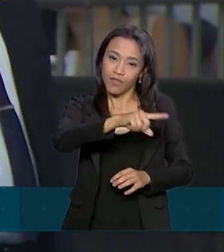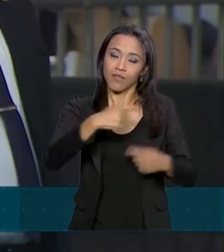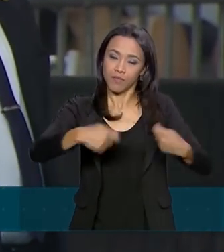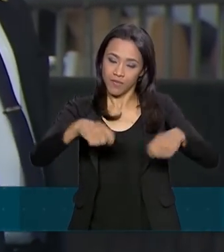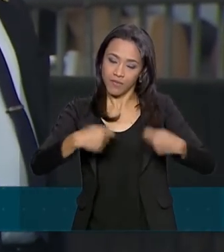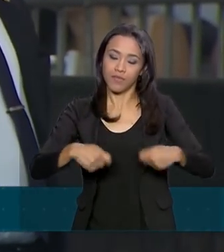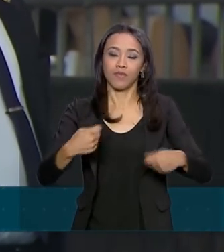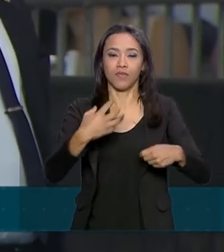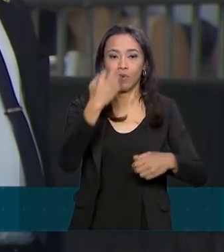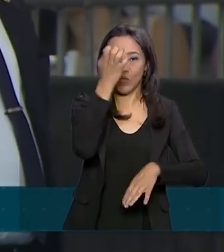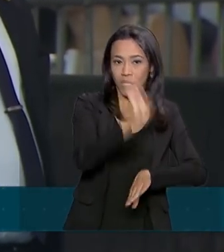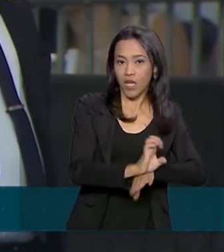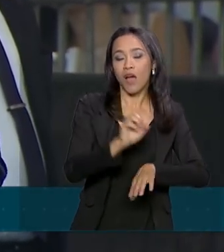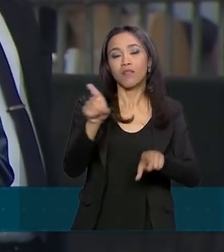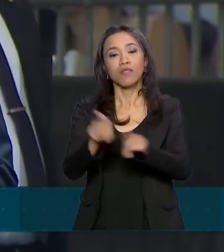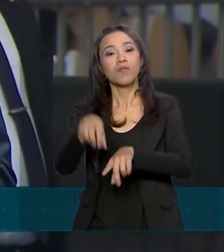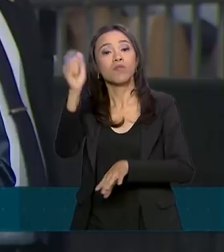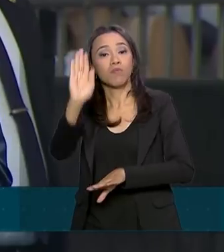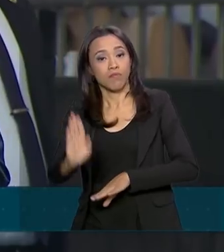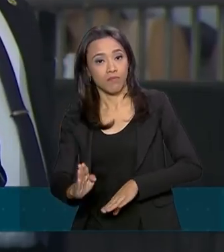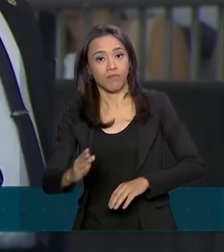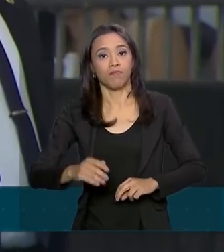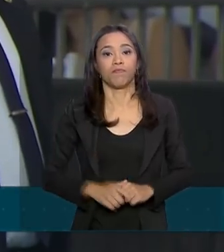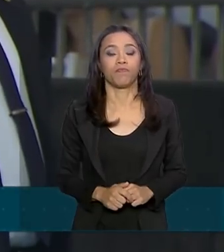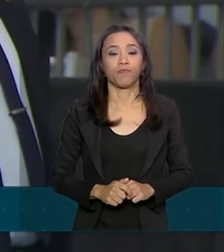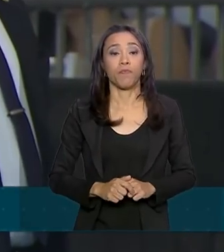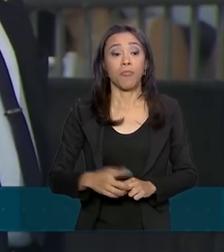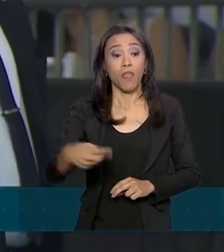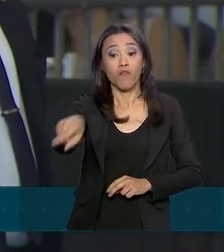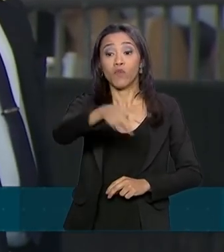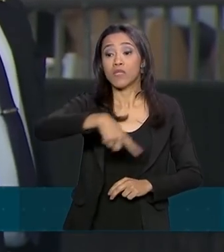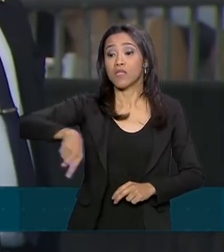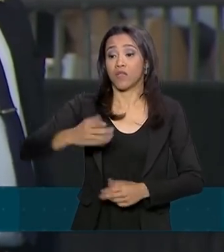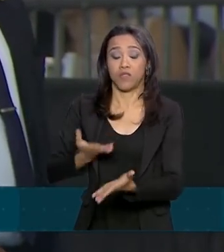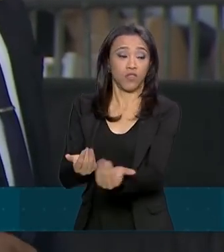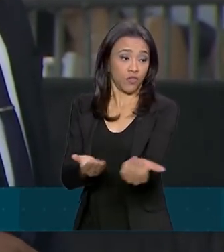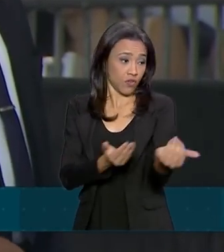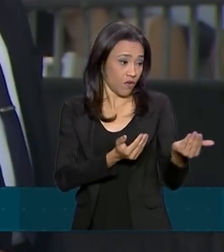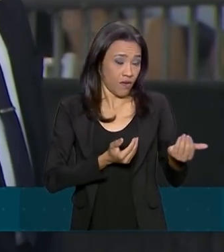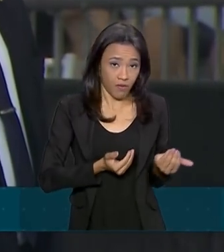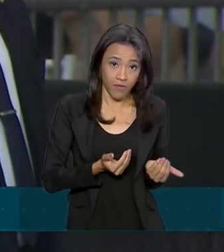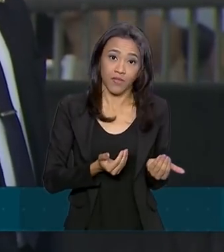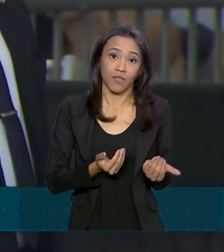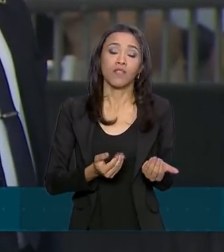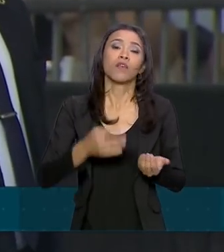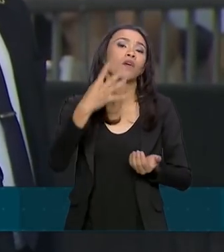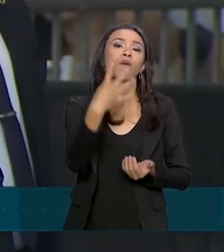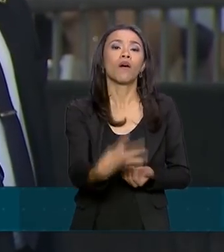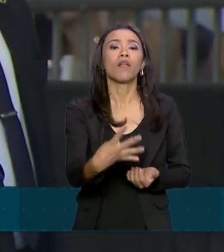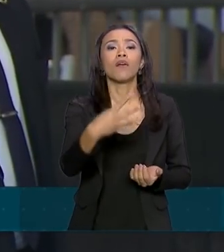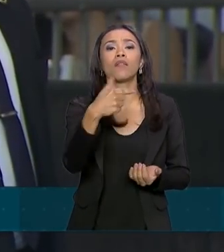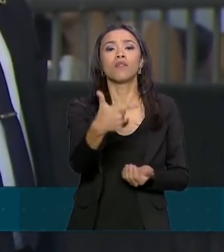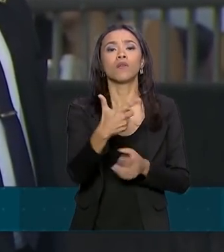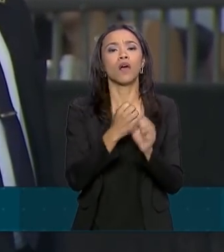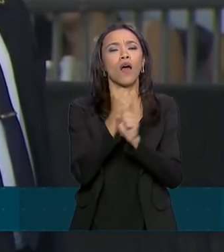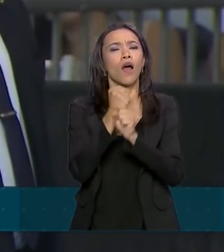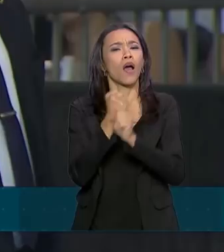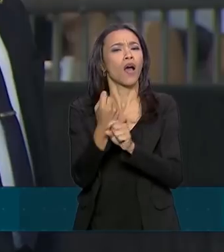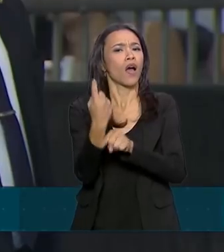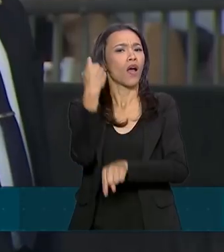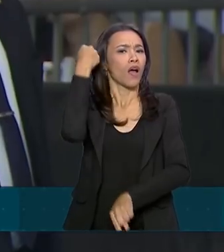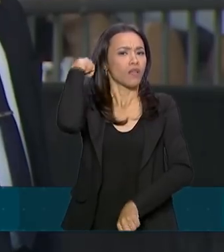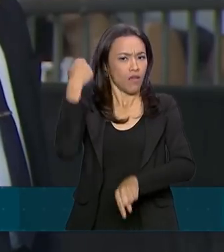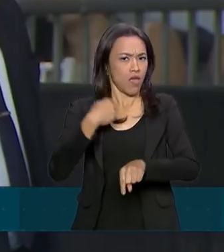merece o nosso querido Brasil. Jovens aspirantes, há 42 anos eu recebi a